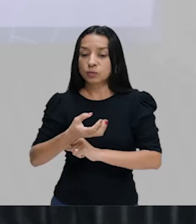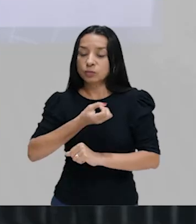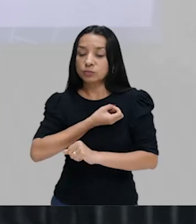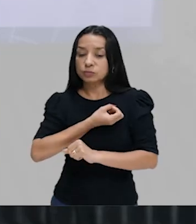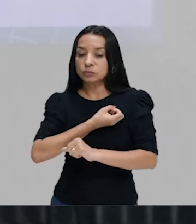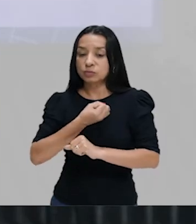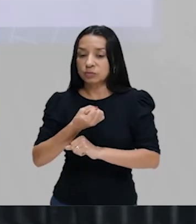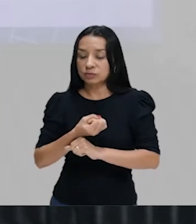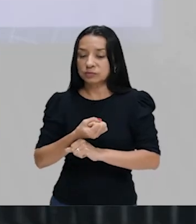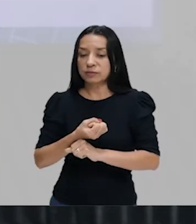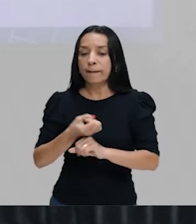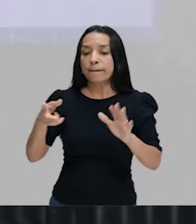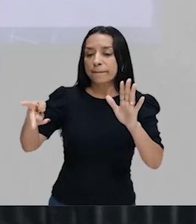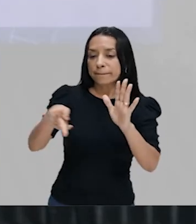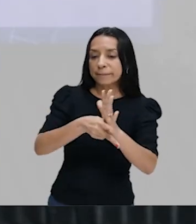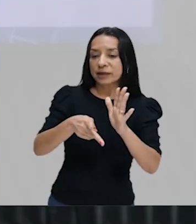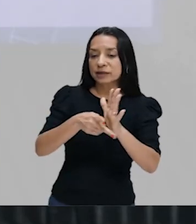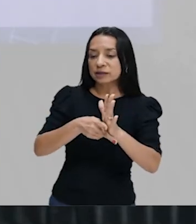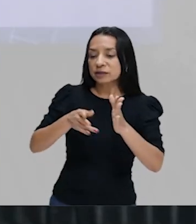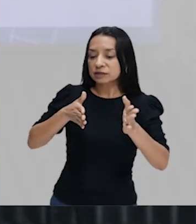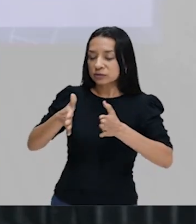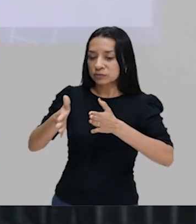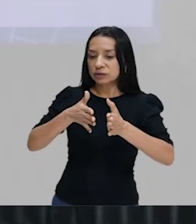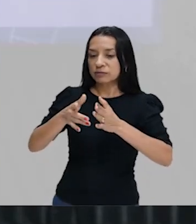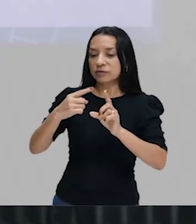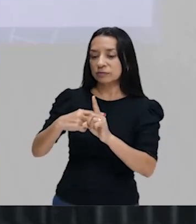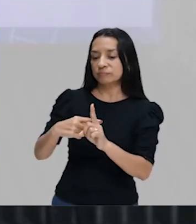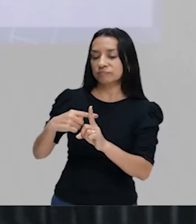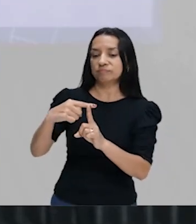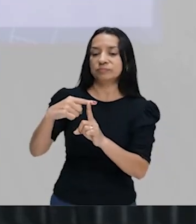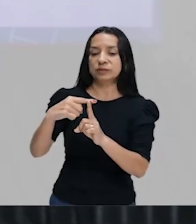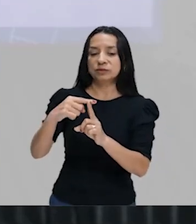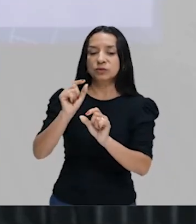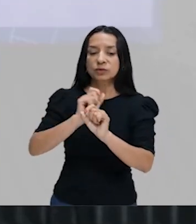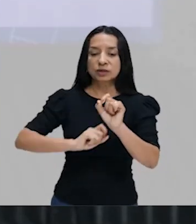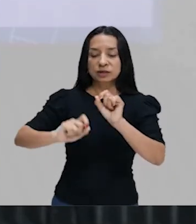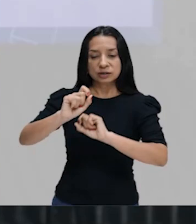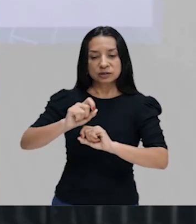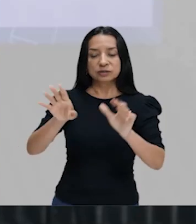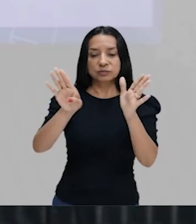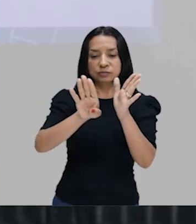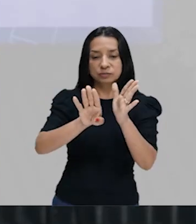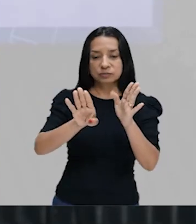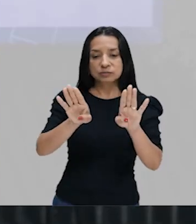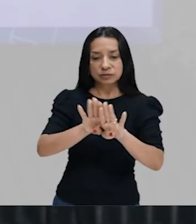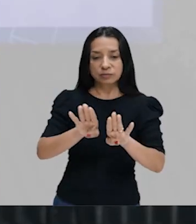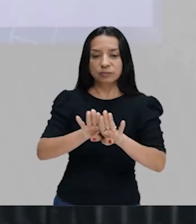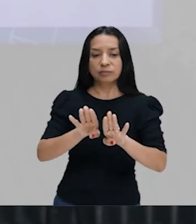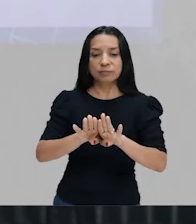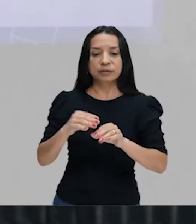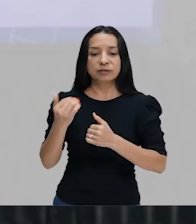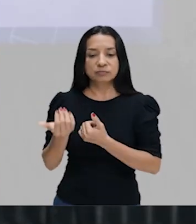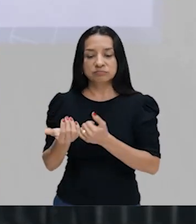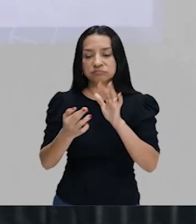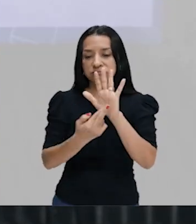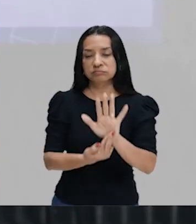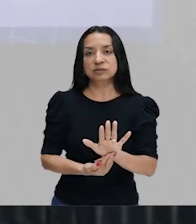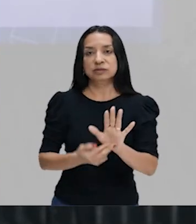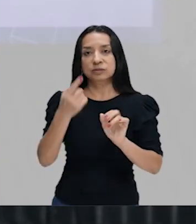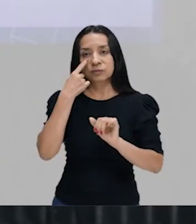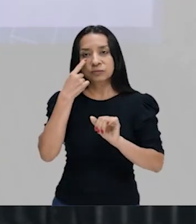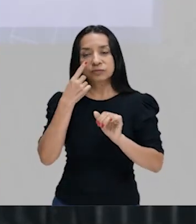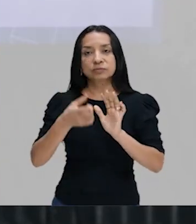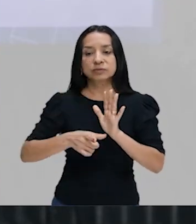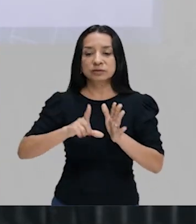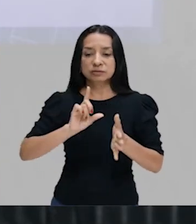eles pertencem ao intervalo de temperaturas, tá? E isso também, além daquela representação que nós vimos